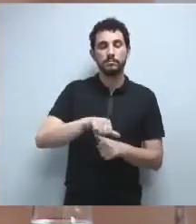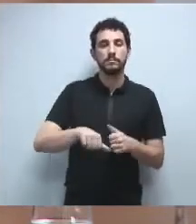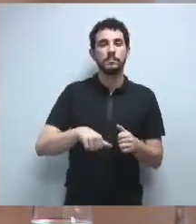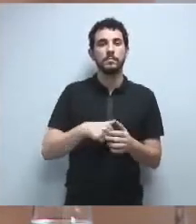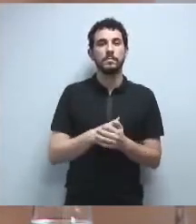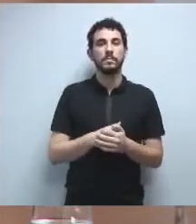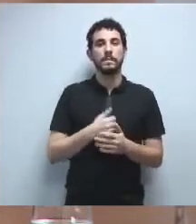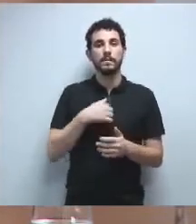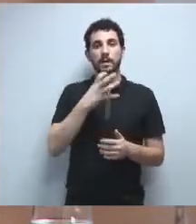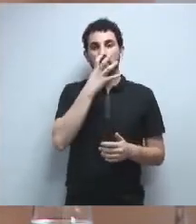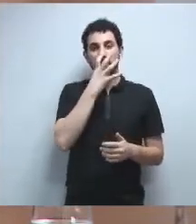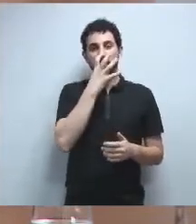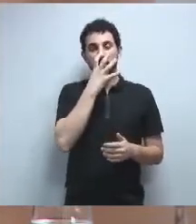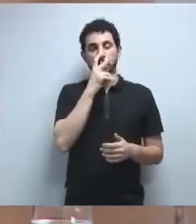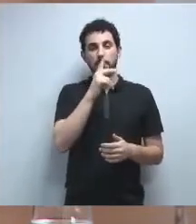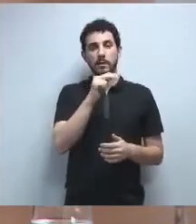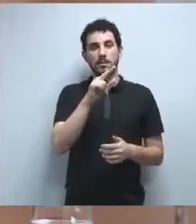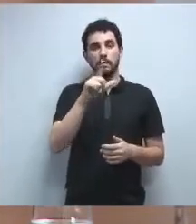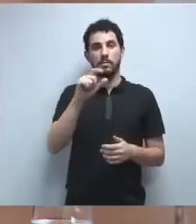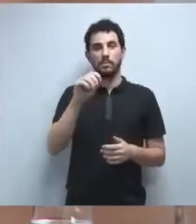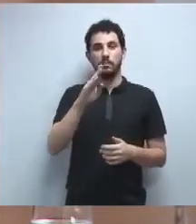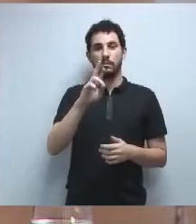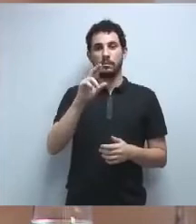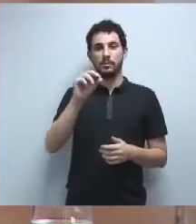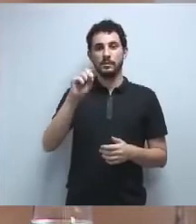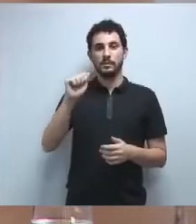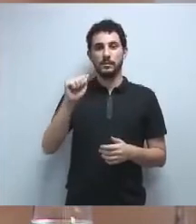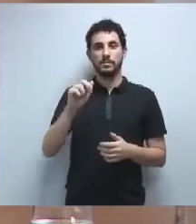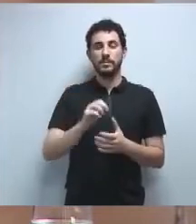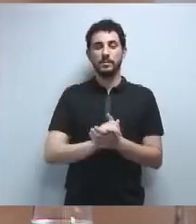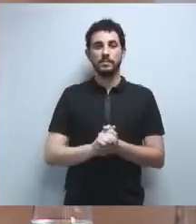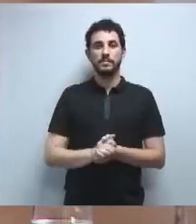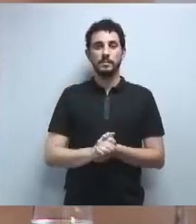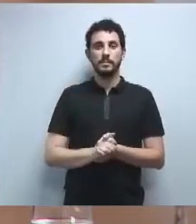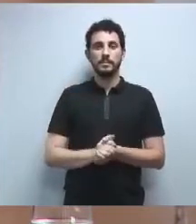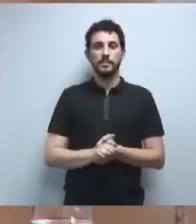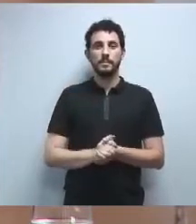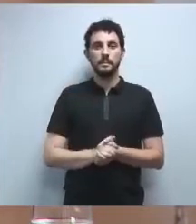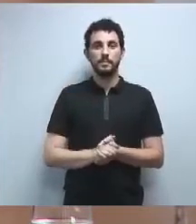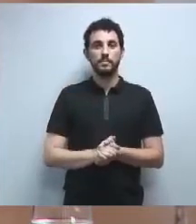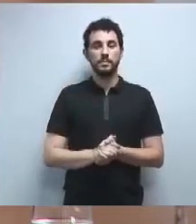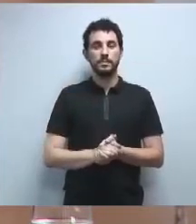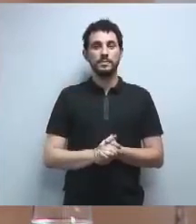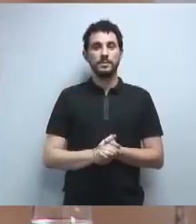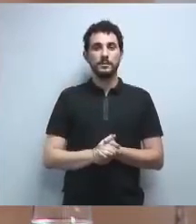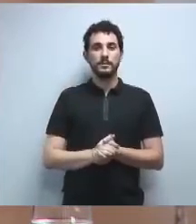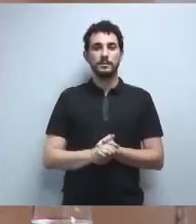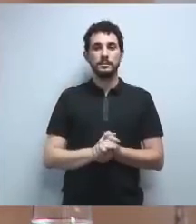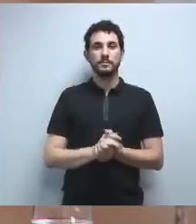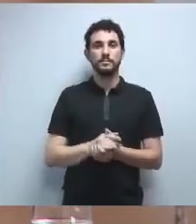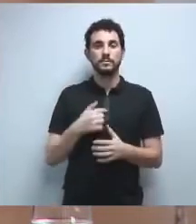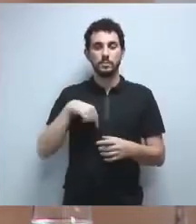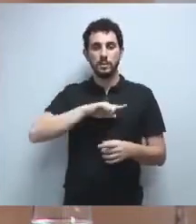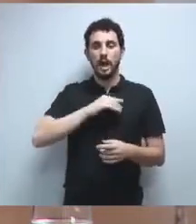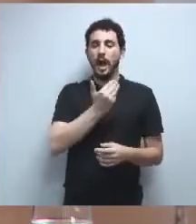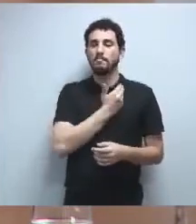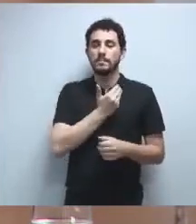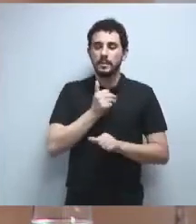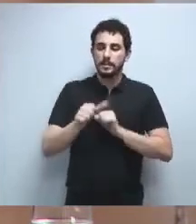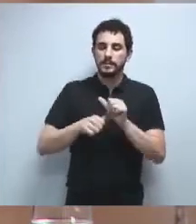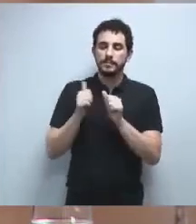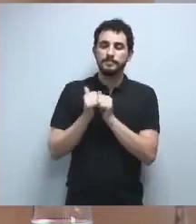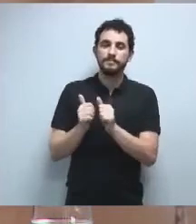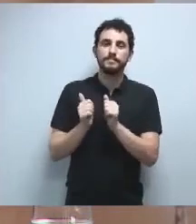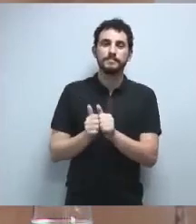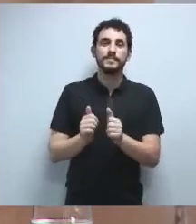admirador do pólo morocha pelas posições dele no supremo tribunal federal e nos tornamos grandes amigos